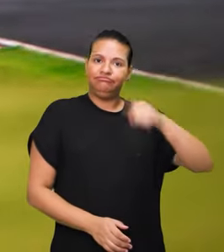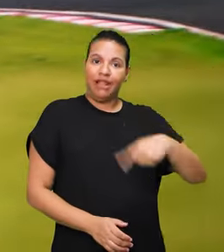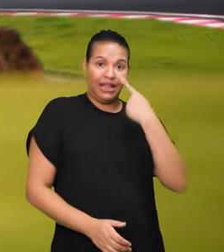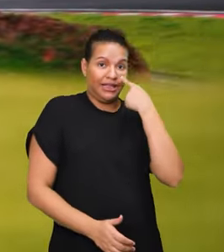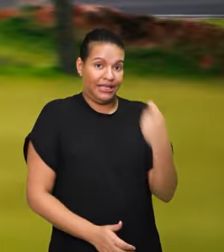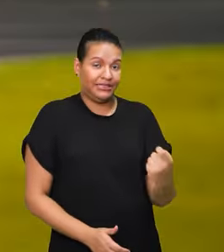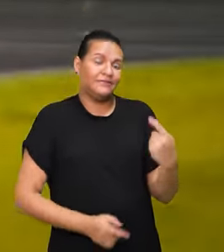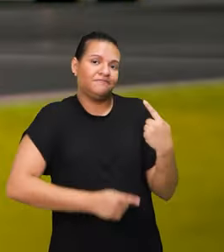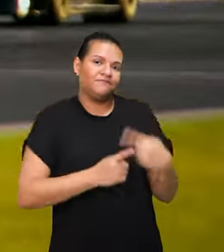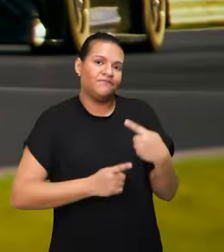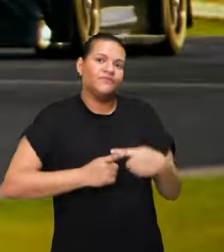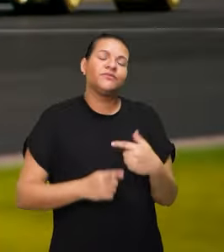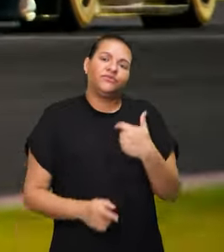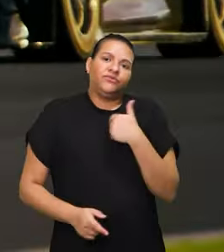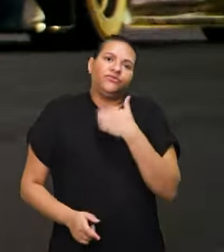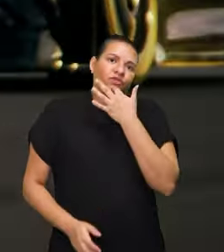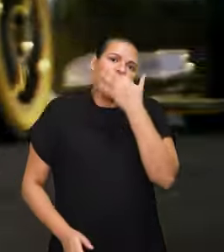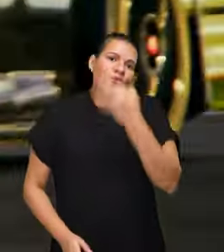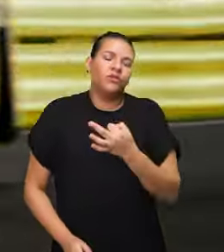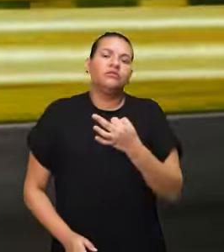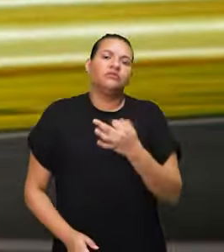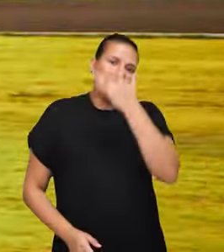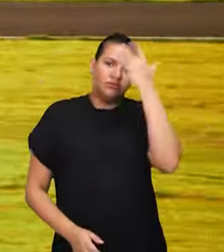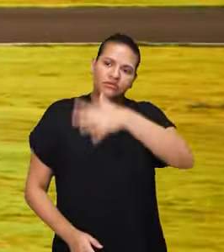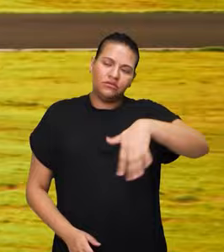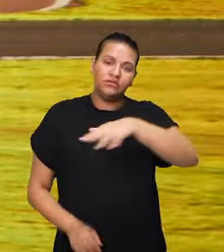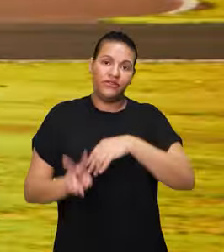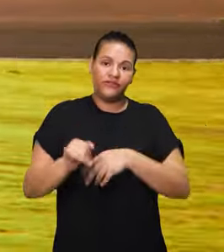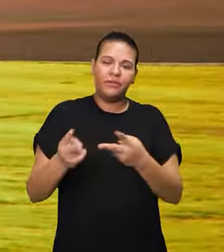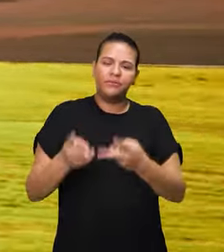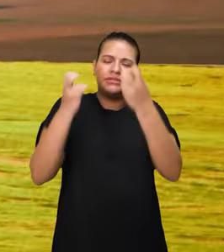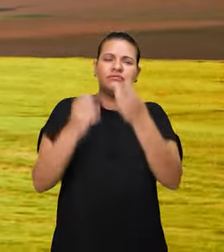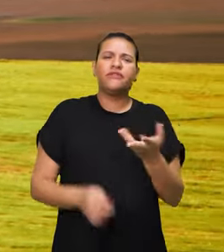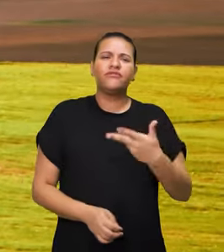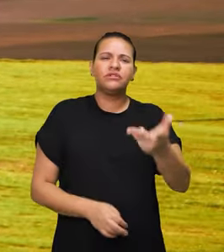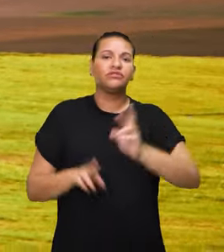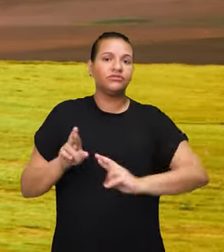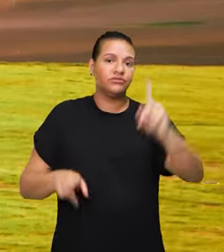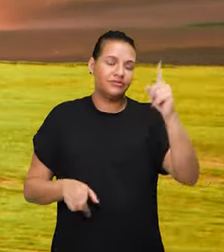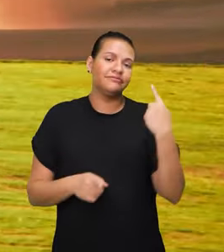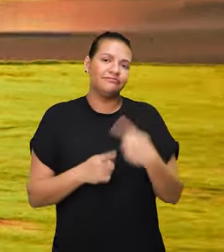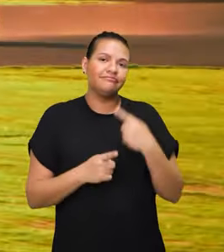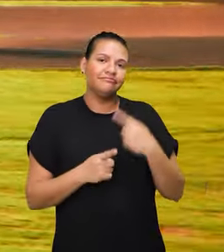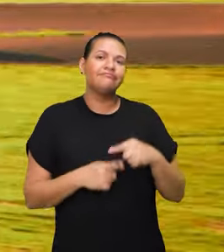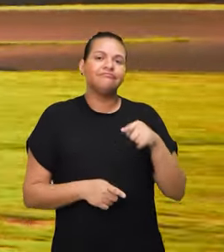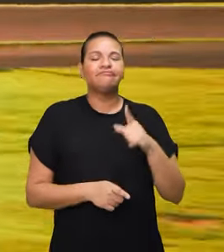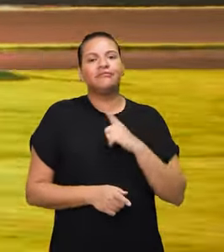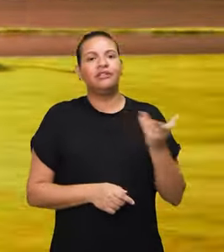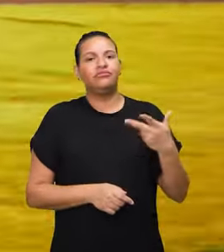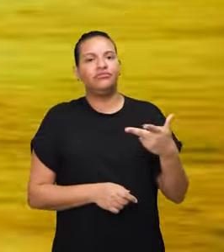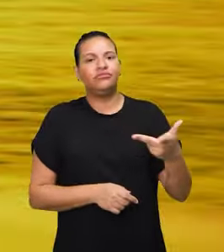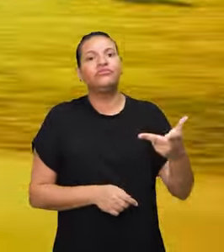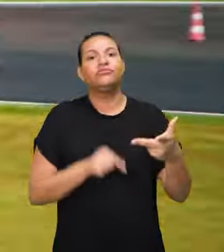interessante porque e eu acredito que o público vai sentir a diferença de velocidade do carro né porque a